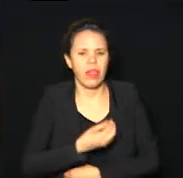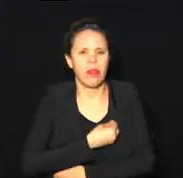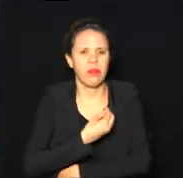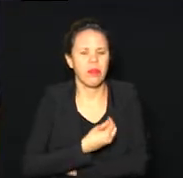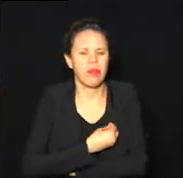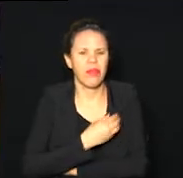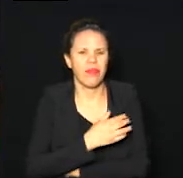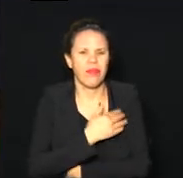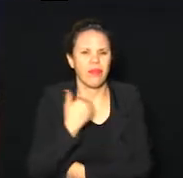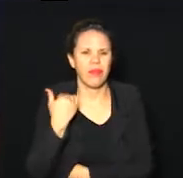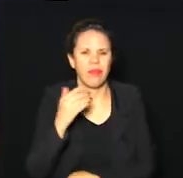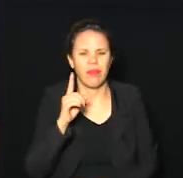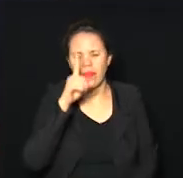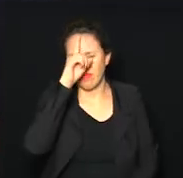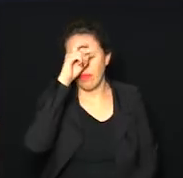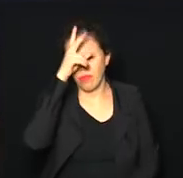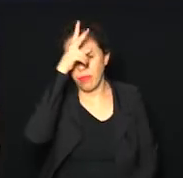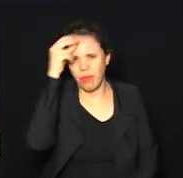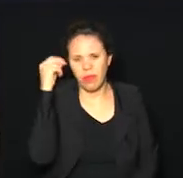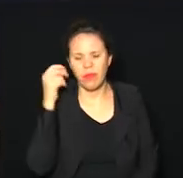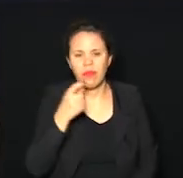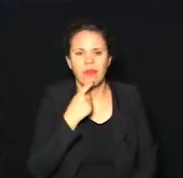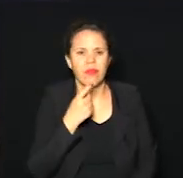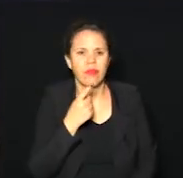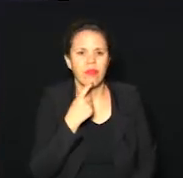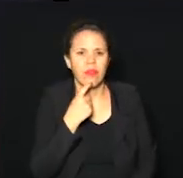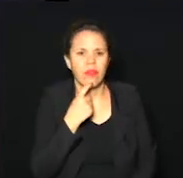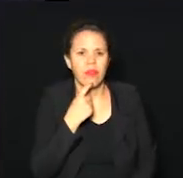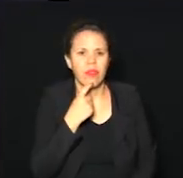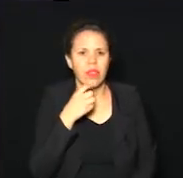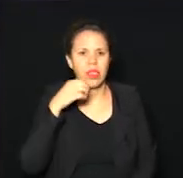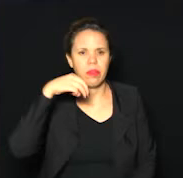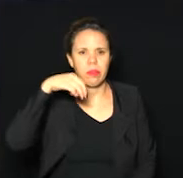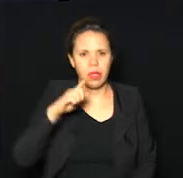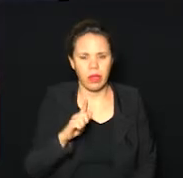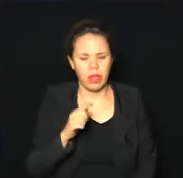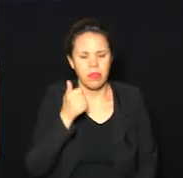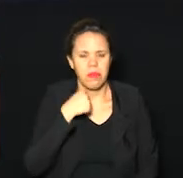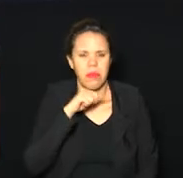perdeu a vida no hospital público de Campinas, no Hospital Mário Gatti, minha mãe,